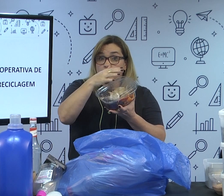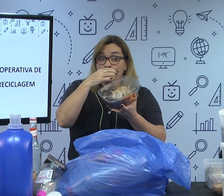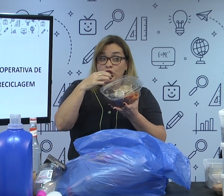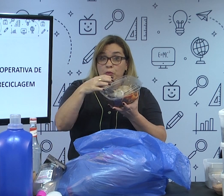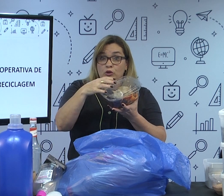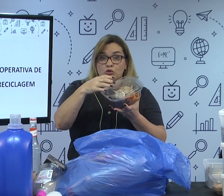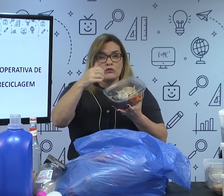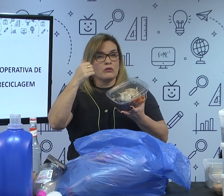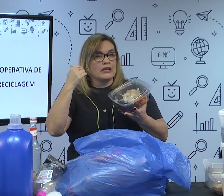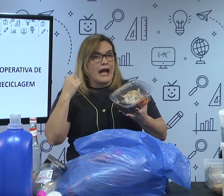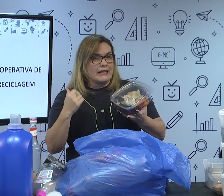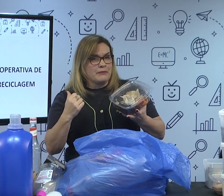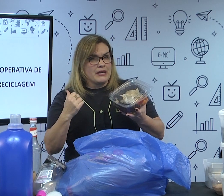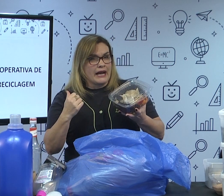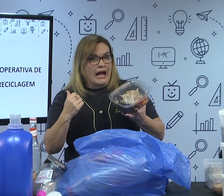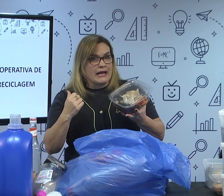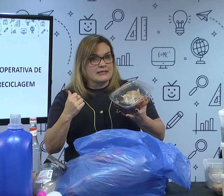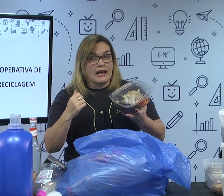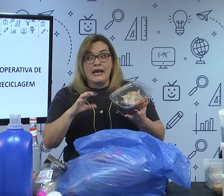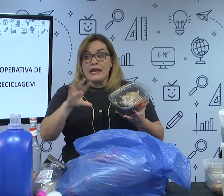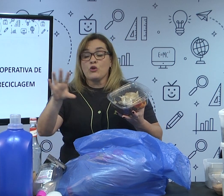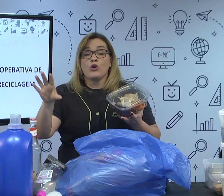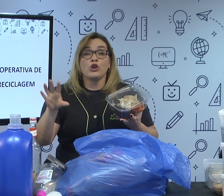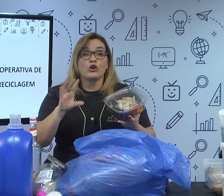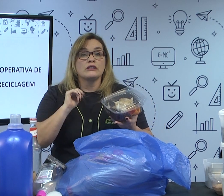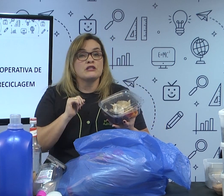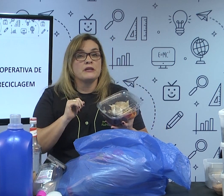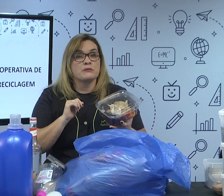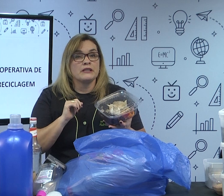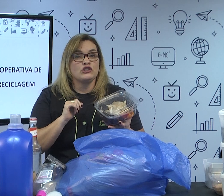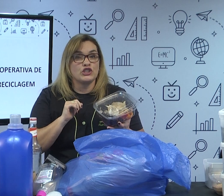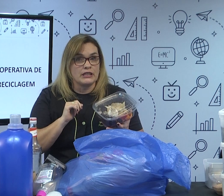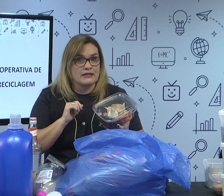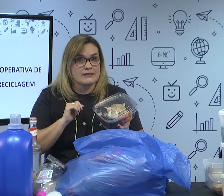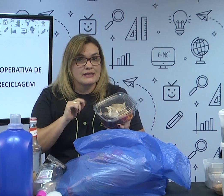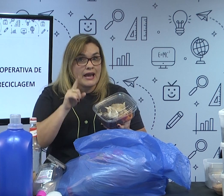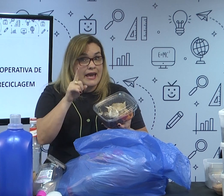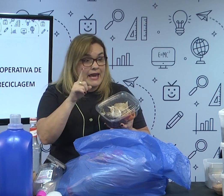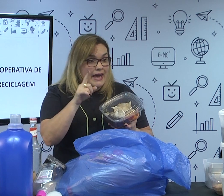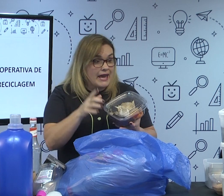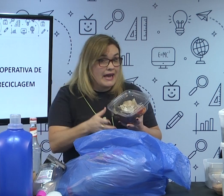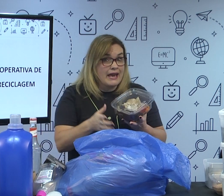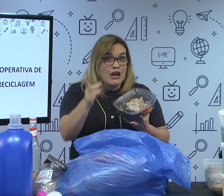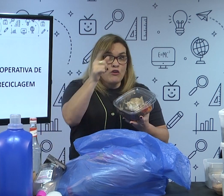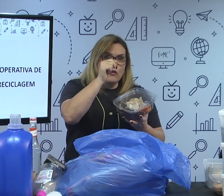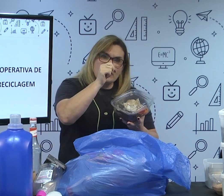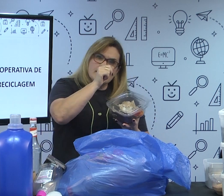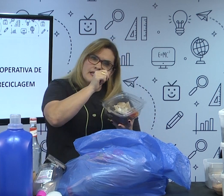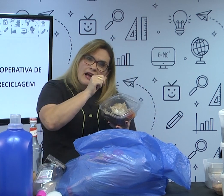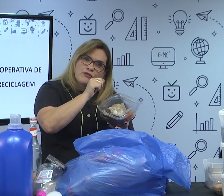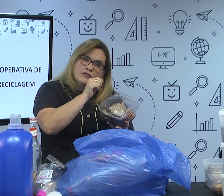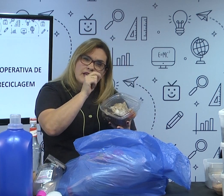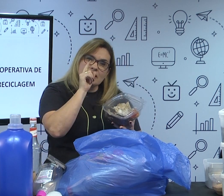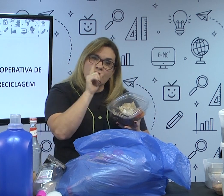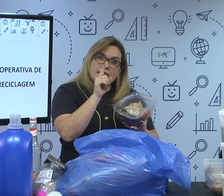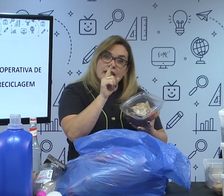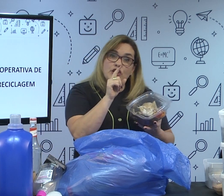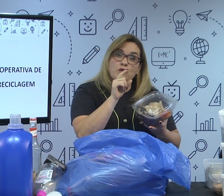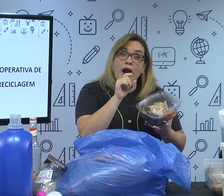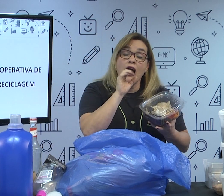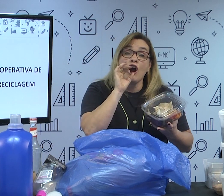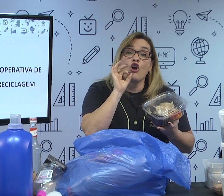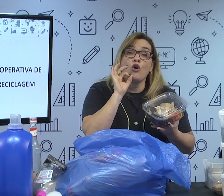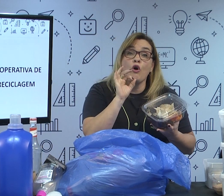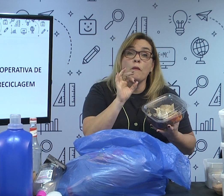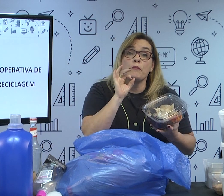Todo o adubo que eu produzo lá na minha casa, eu coloco nas minhas plantinhas. É, vou ensinar vocês a